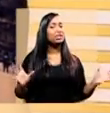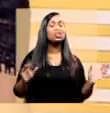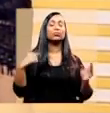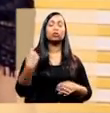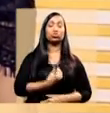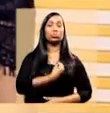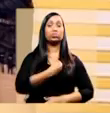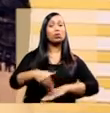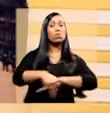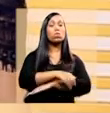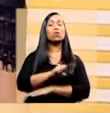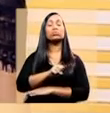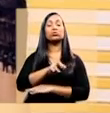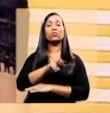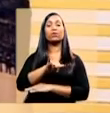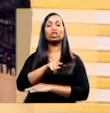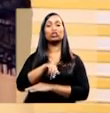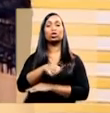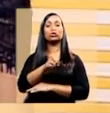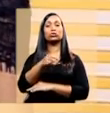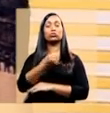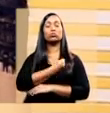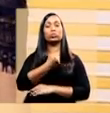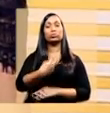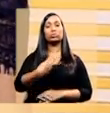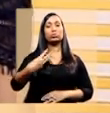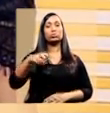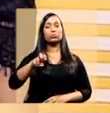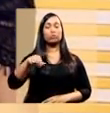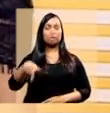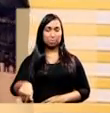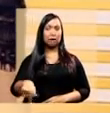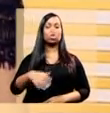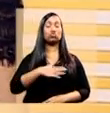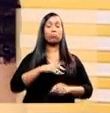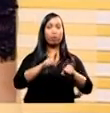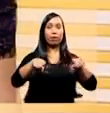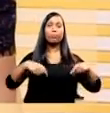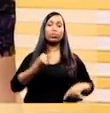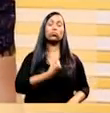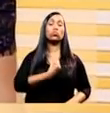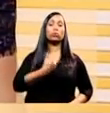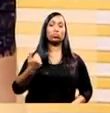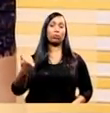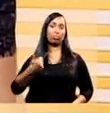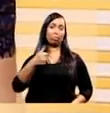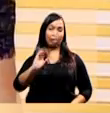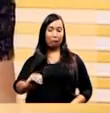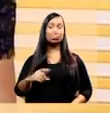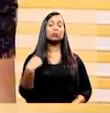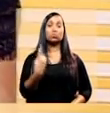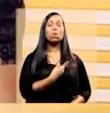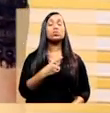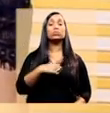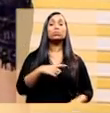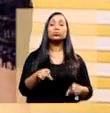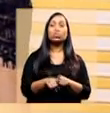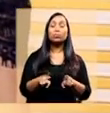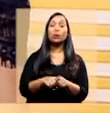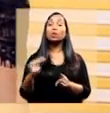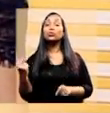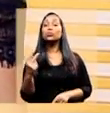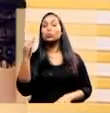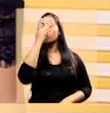aqui na Câmara Municipal, Rua Silva Jardim, número 3357. O meu gabinete é o número 10, mas nós temos